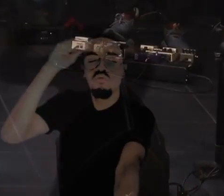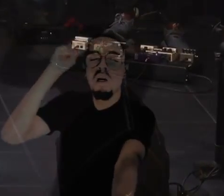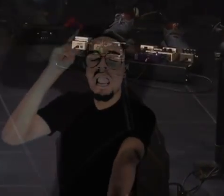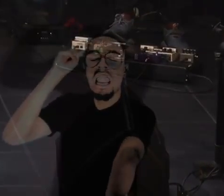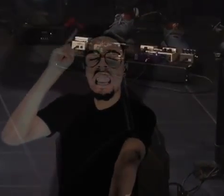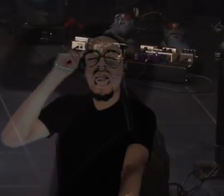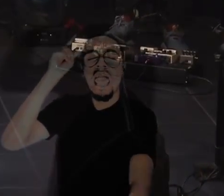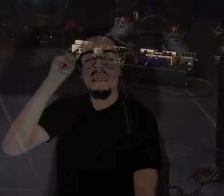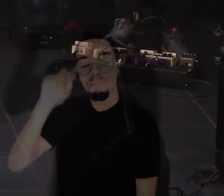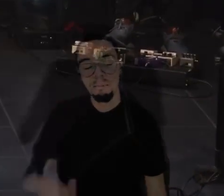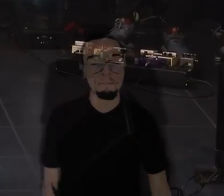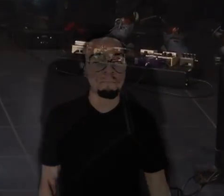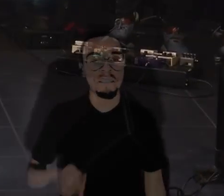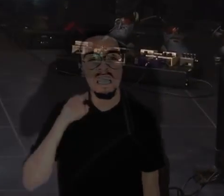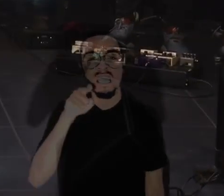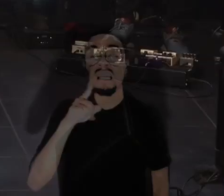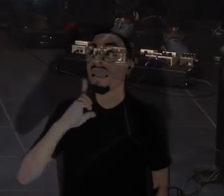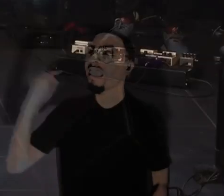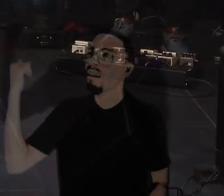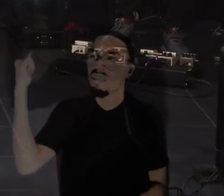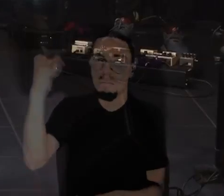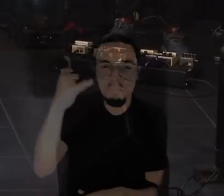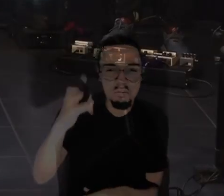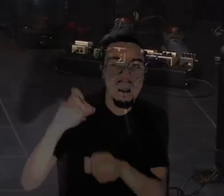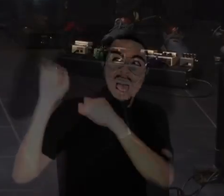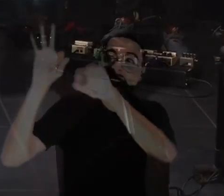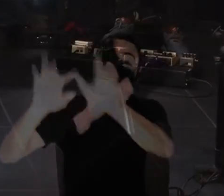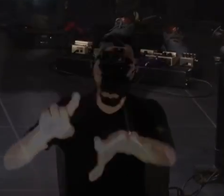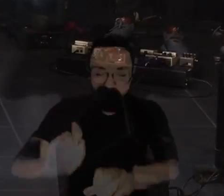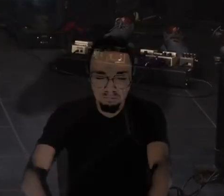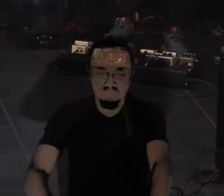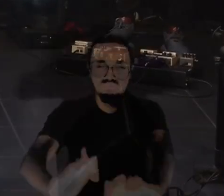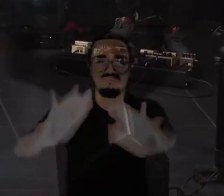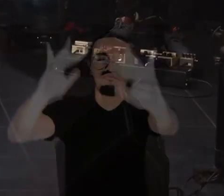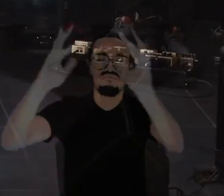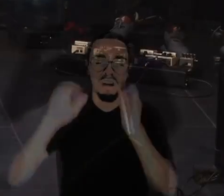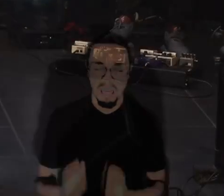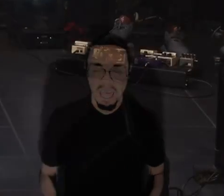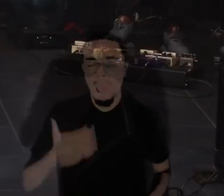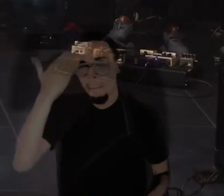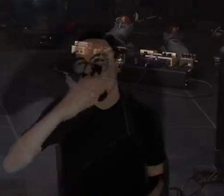minha voz pela primeira vez. Lembra quando eu inundei teu coração com a minha presença.